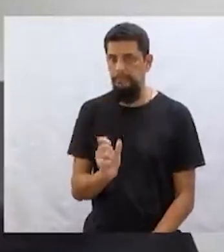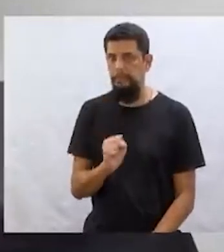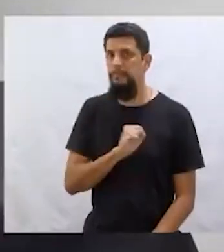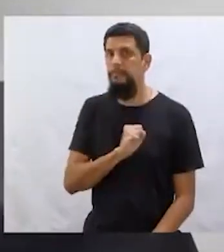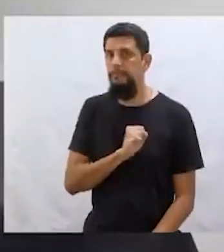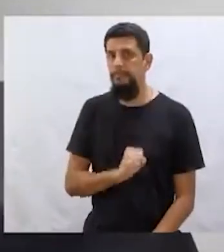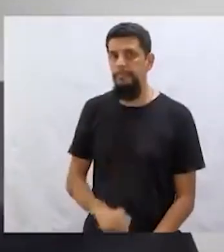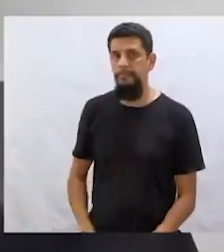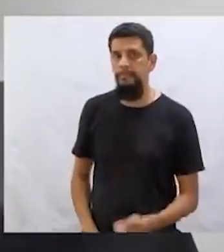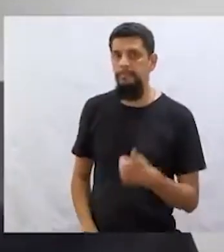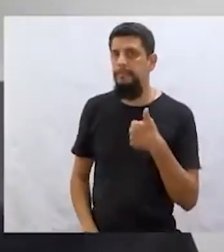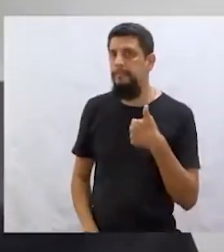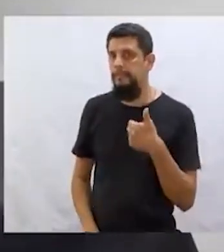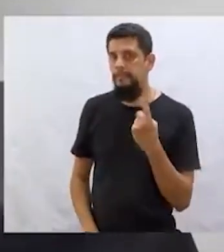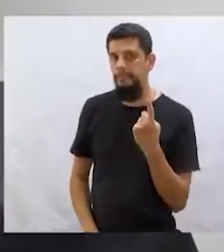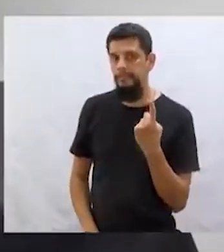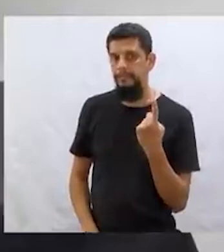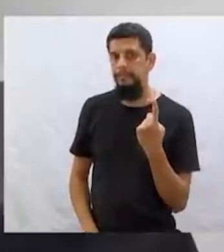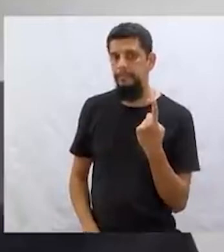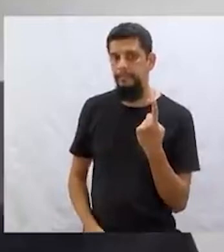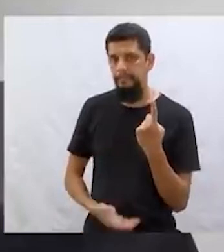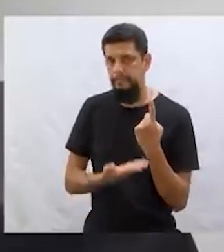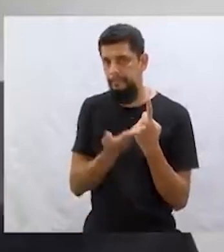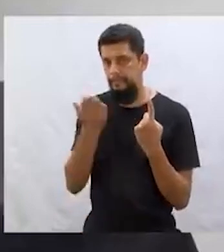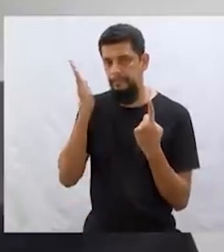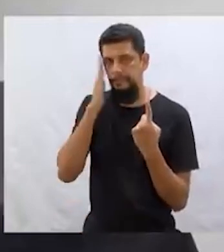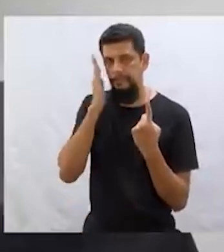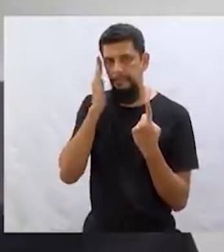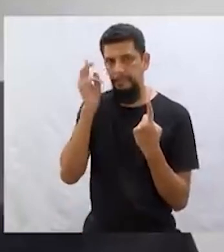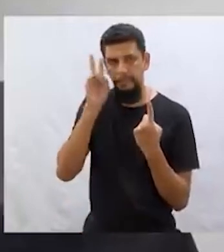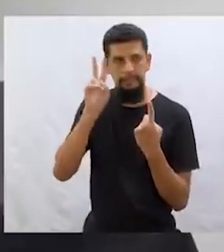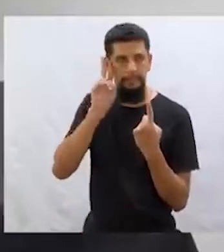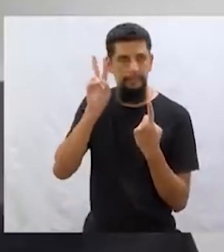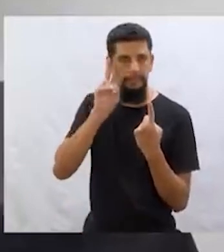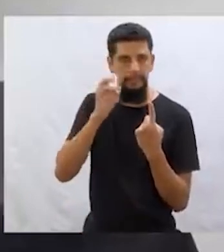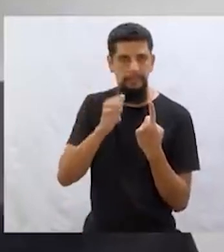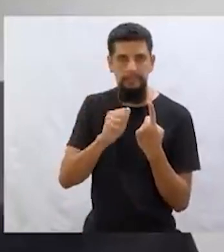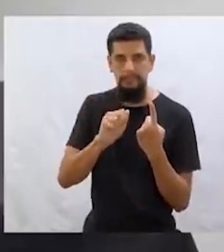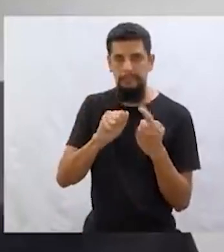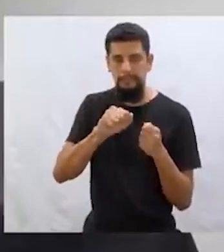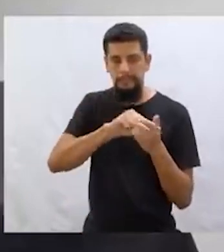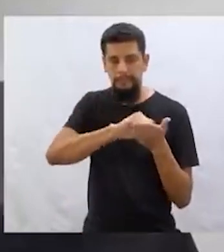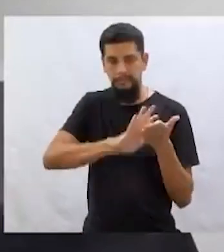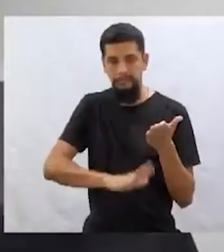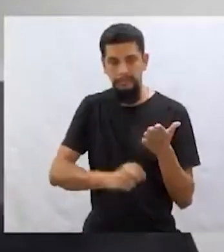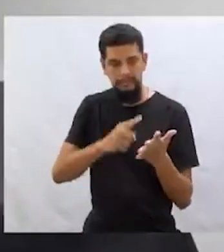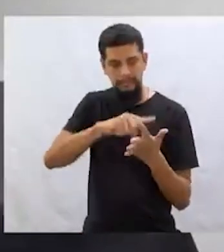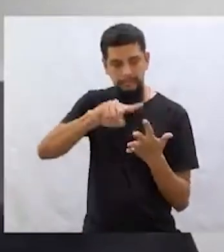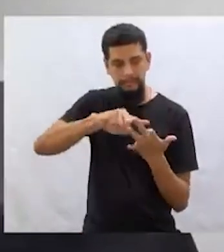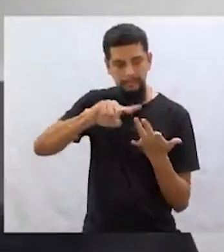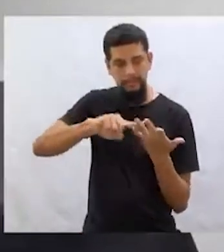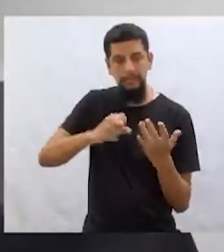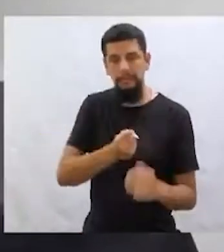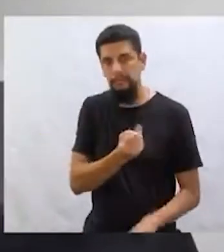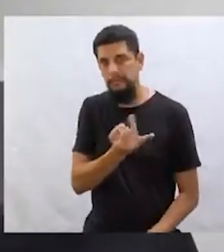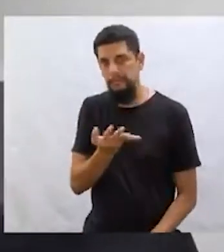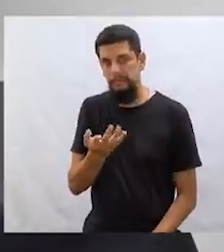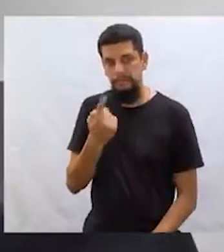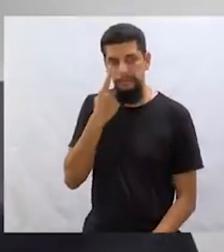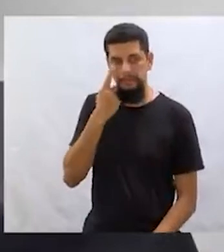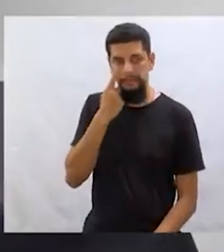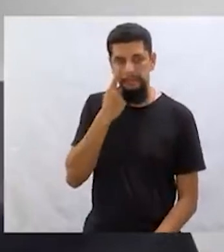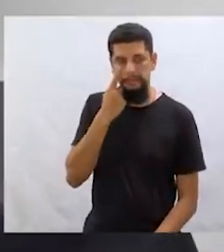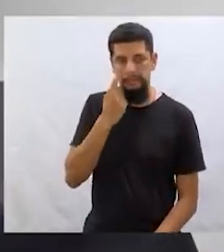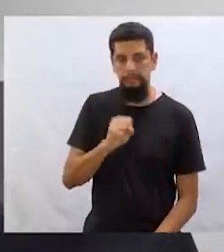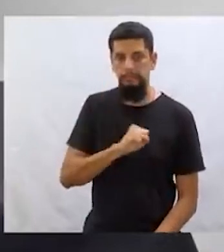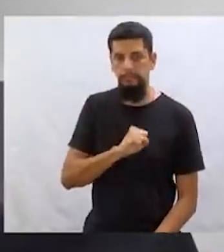número 1? Tá fácil, né? Vocês sabem. Vocês lembram quando a gente fez atividade, que a gente contou a quantidade aqui? Então,